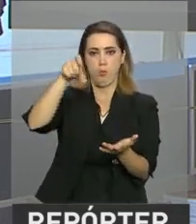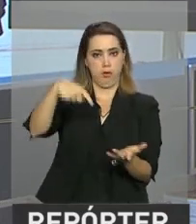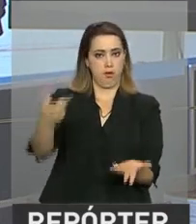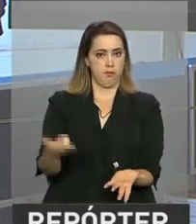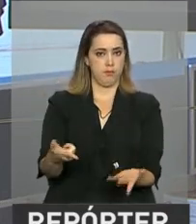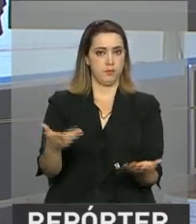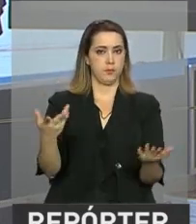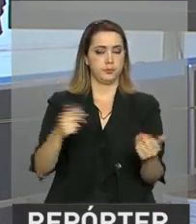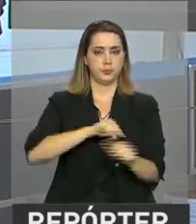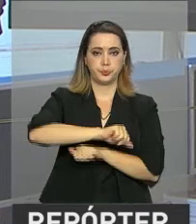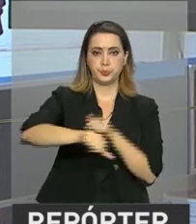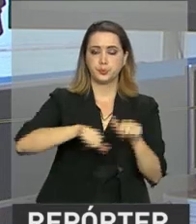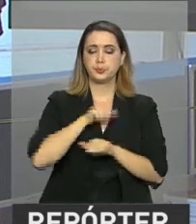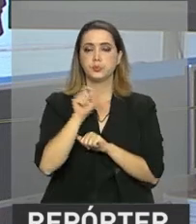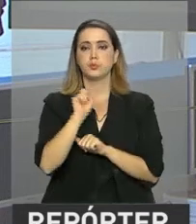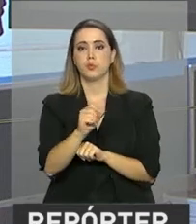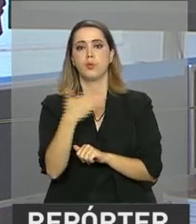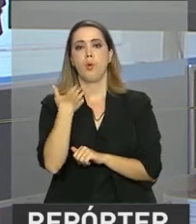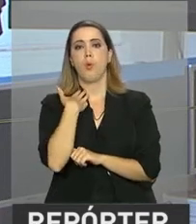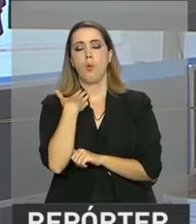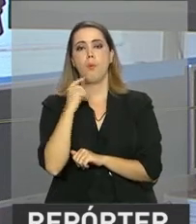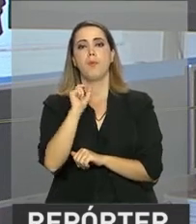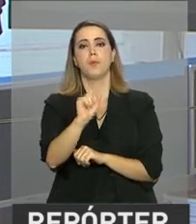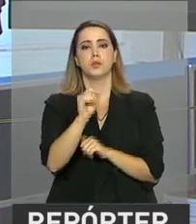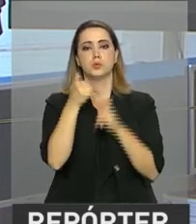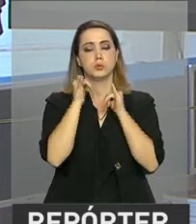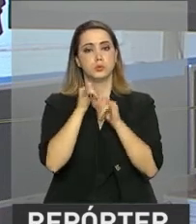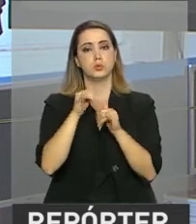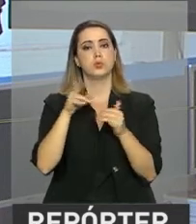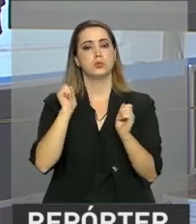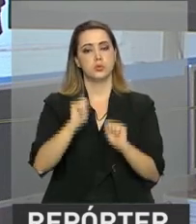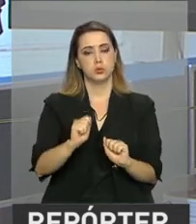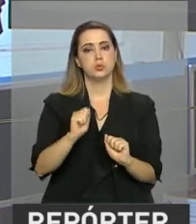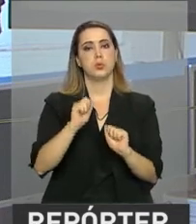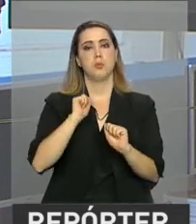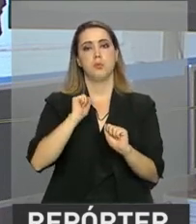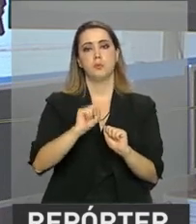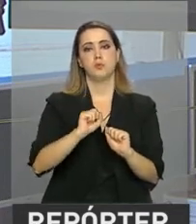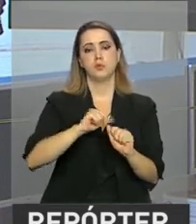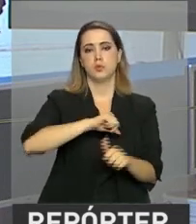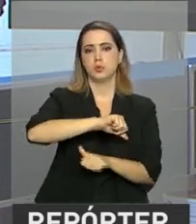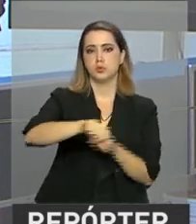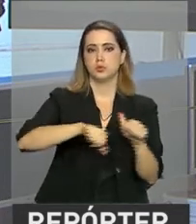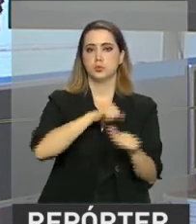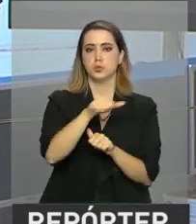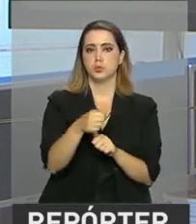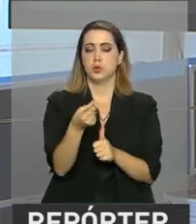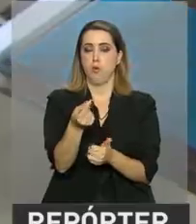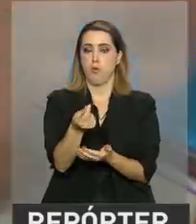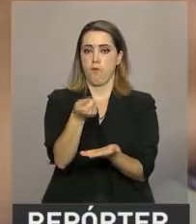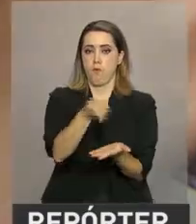tentar mudar isso, o Banco Central autorizou a conversão para o valor da moeda estrangeira na data da compra.